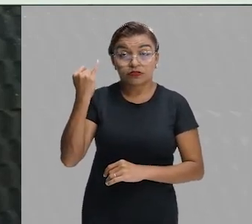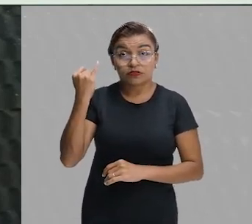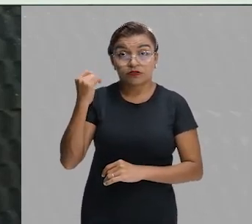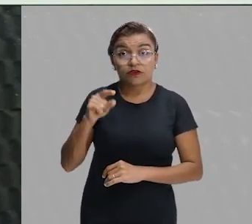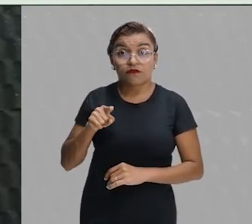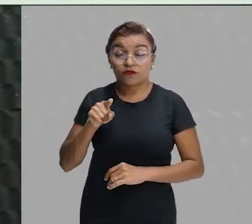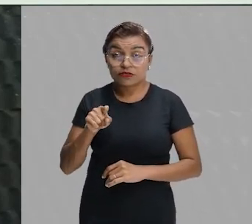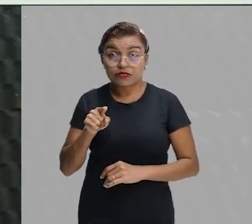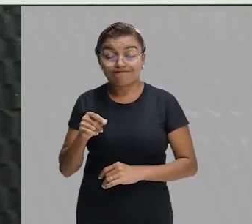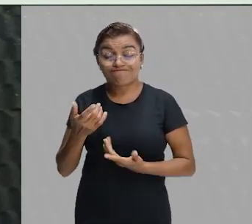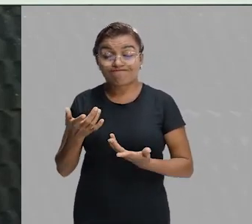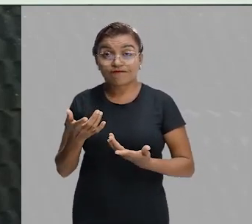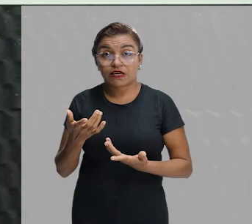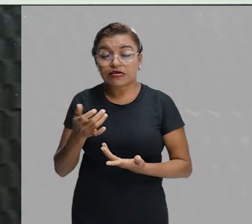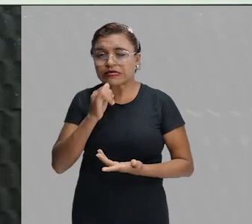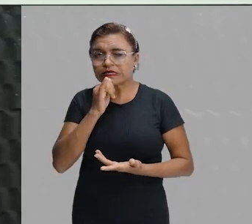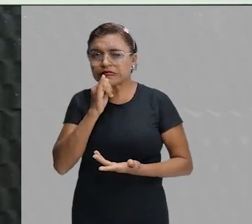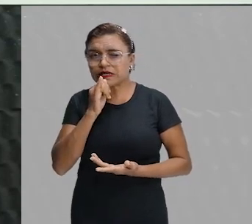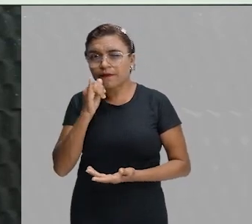certo? Ou falar